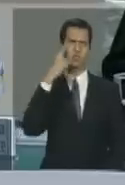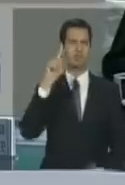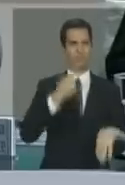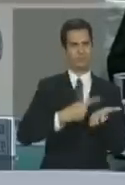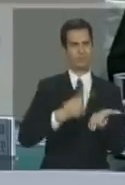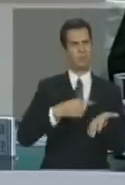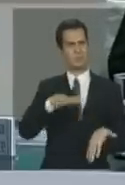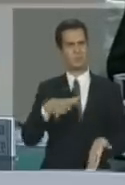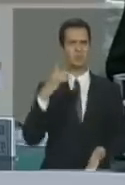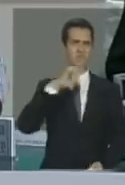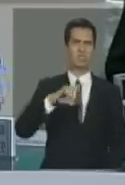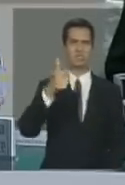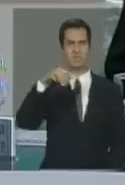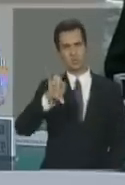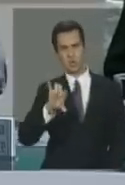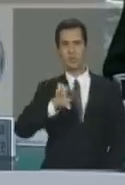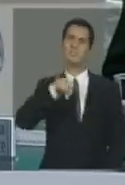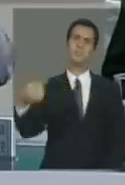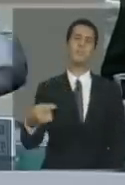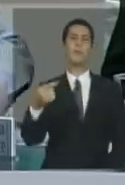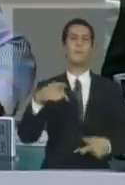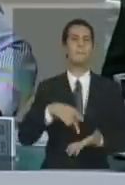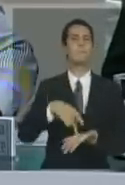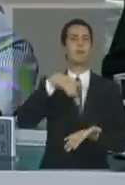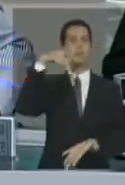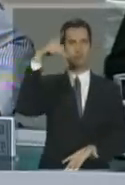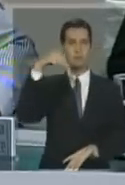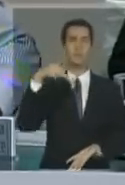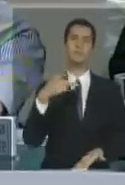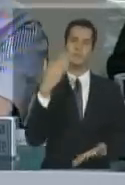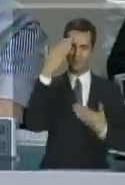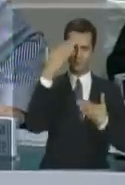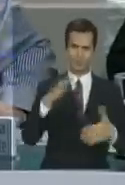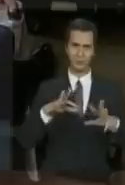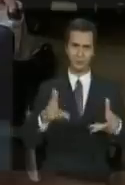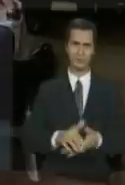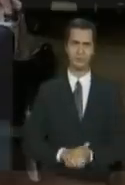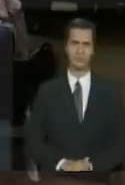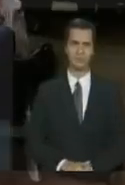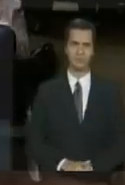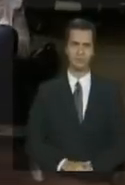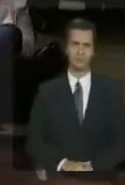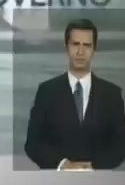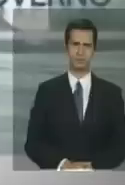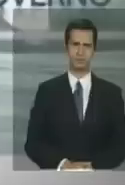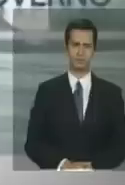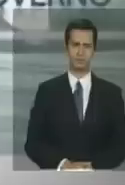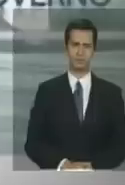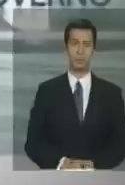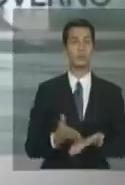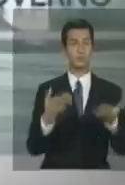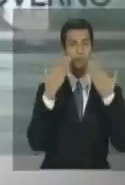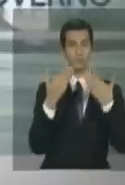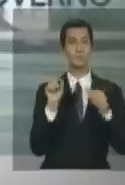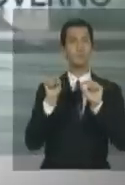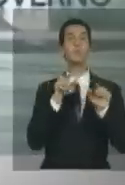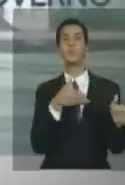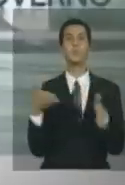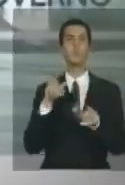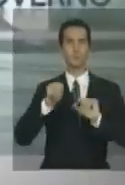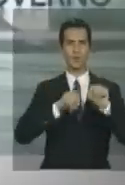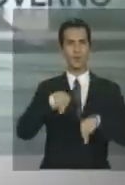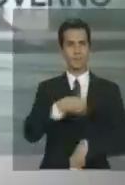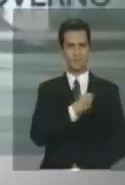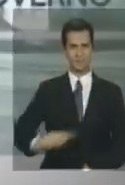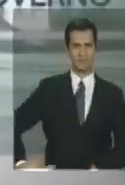coisa 19, depois da Semana Santa, ou 23 de abril. Tá bom? Muito obrigada a todos. Obrigado, ministro. Você assistiu à participação da ministra